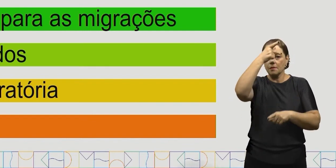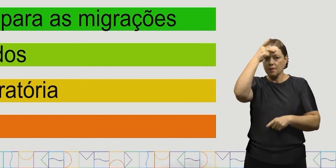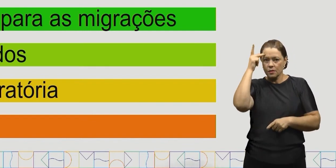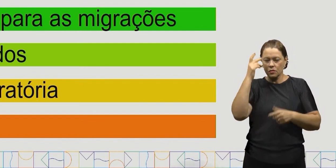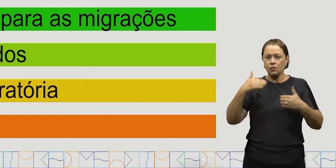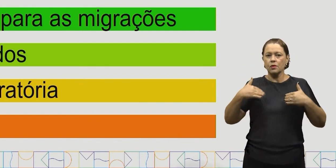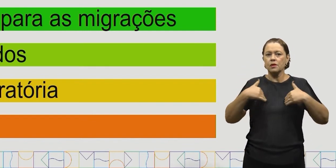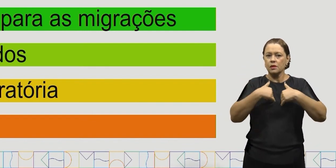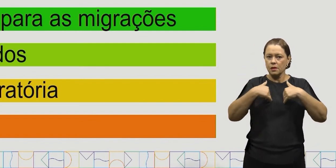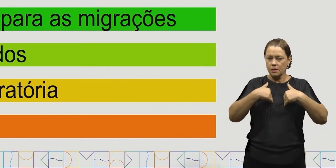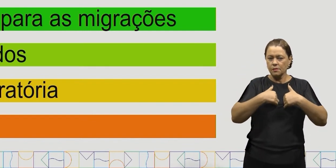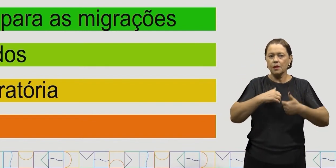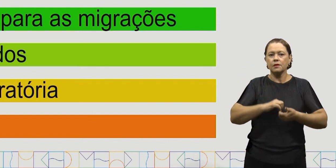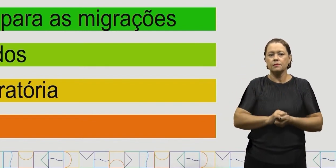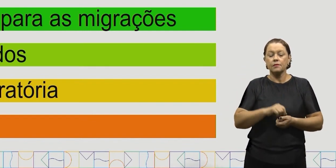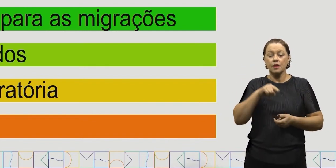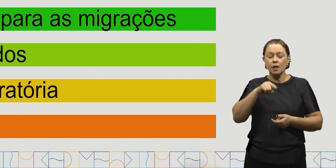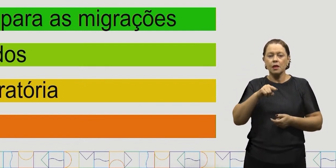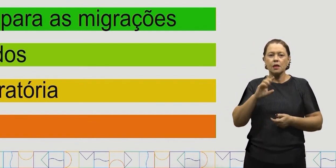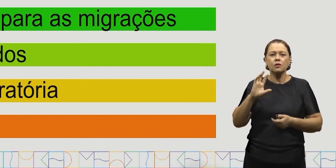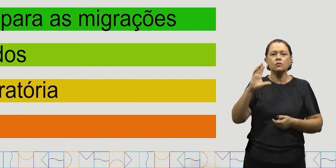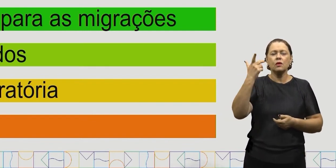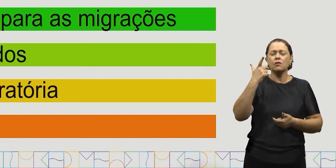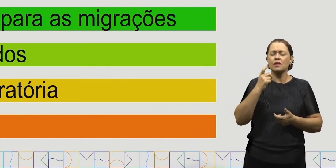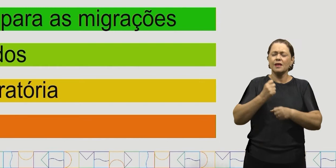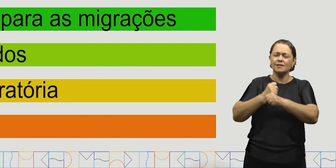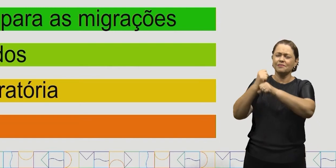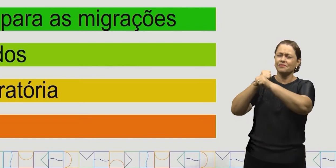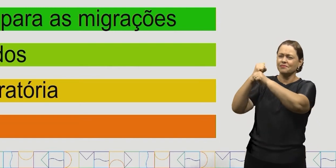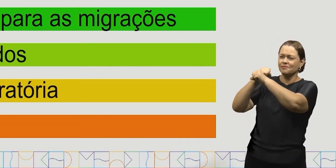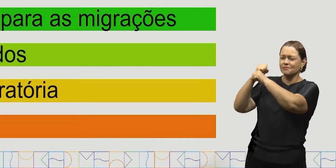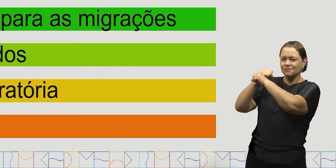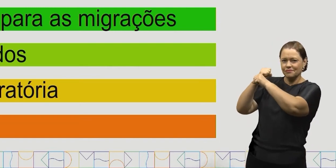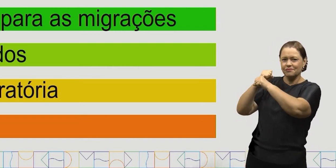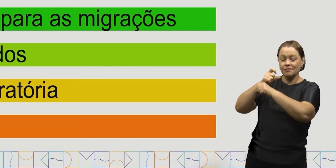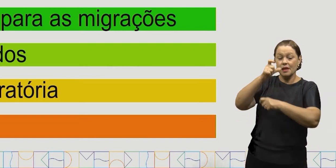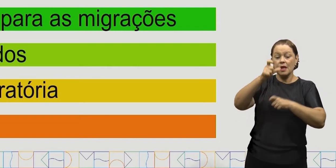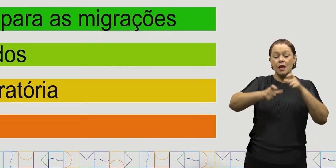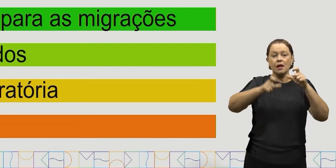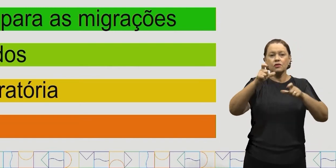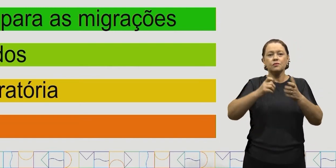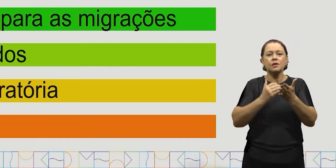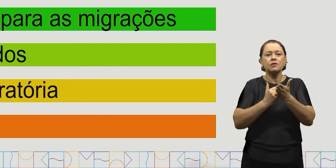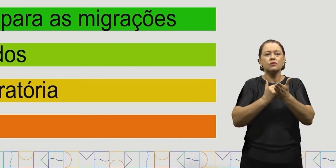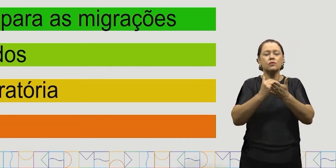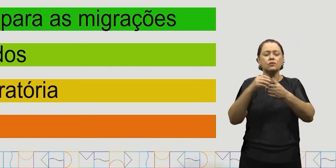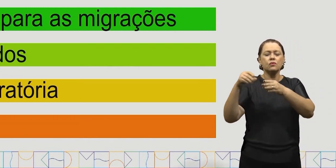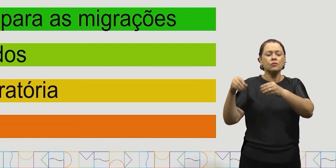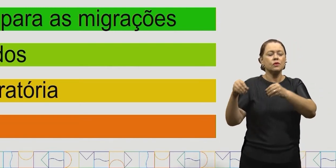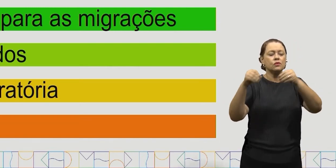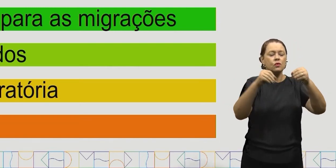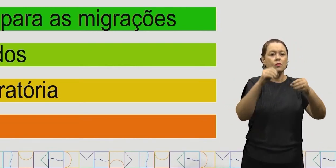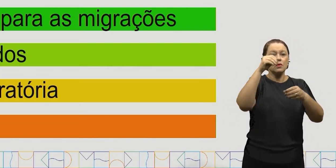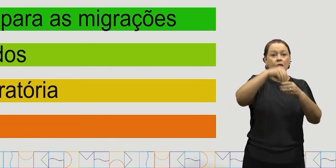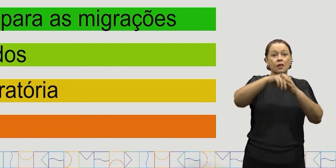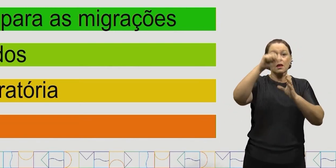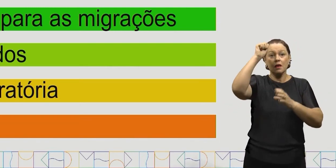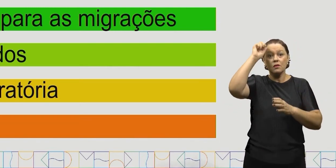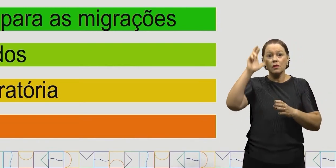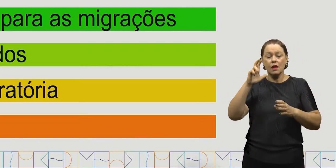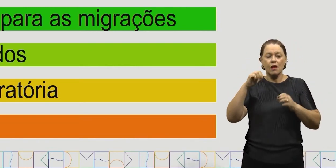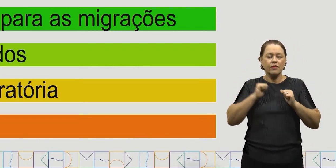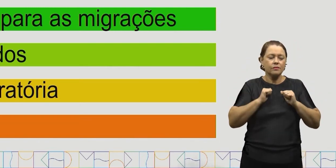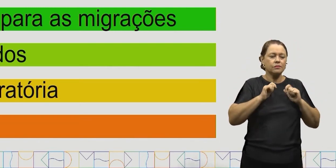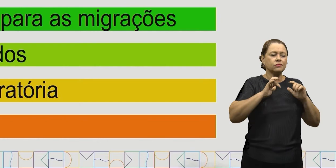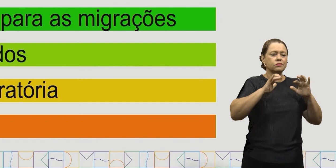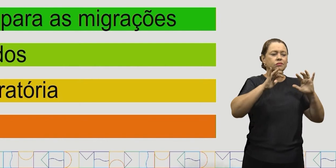pessoas. As migrações ocorrem desde muito tempo atrás. O ser humano começou a migrar lá na África e se espalhou pelo